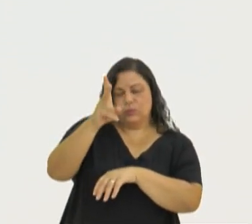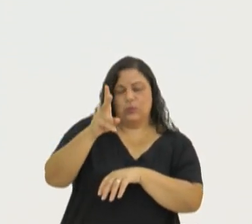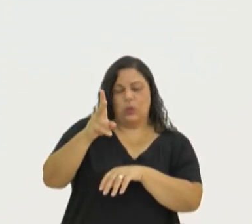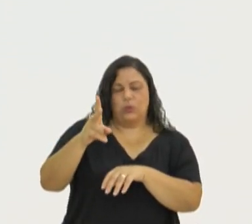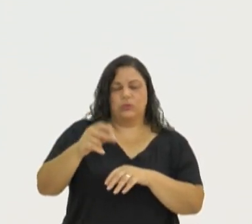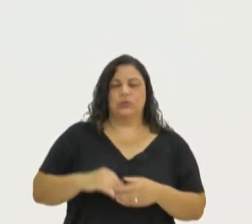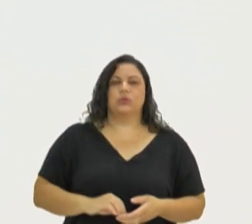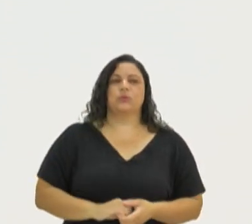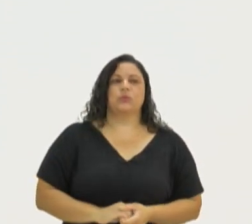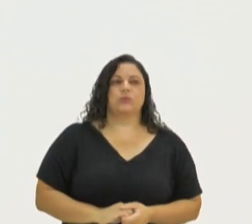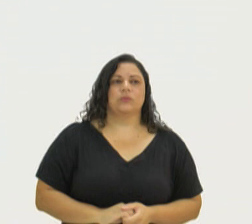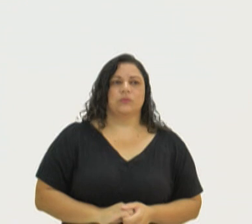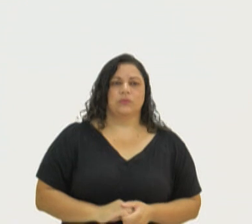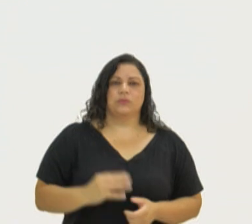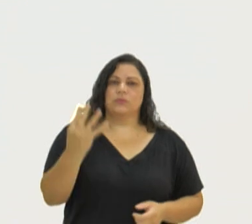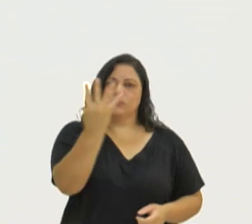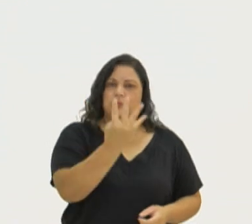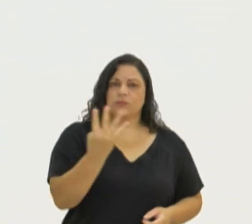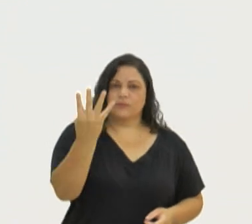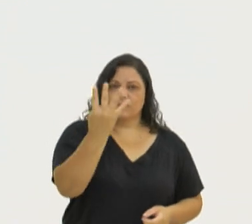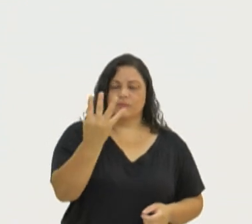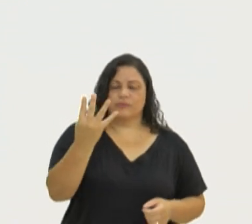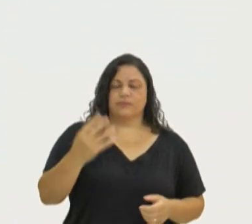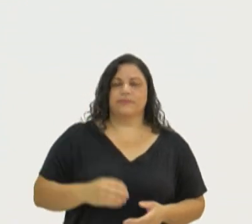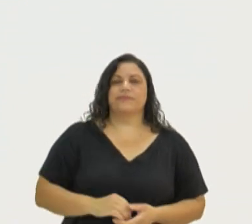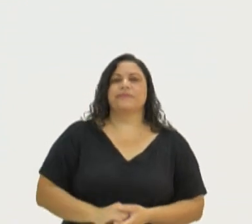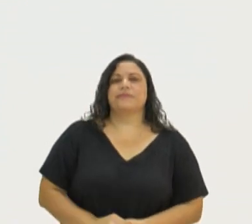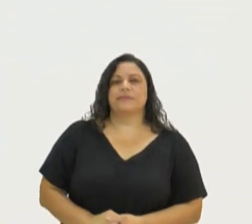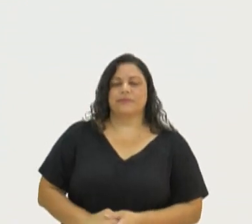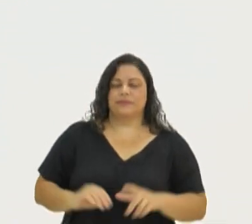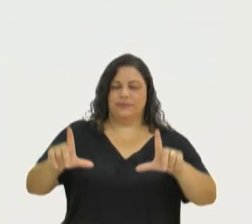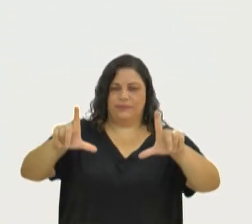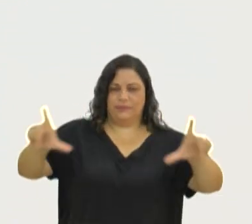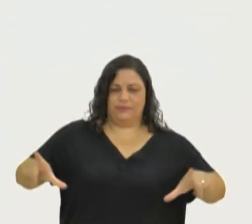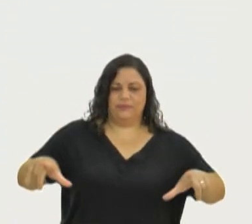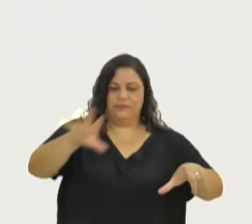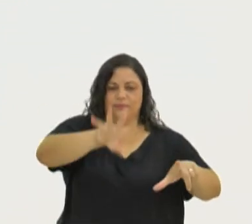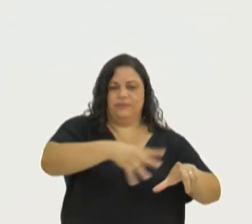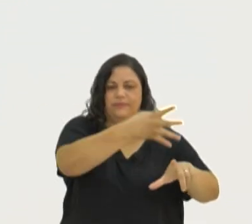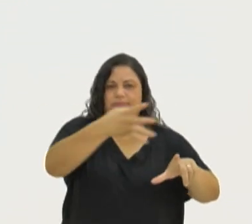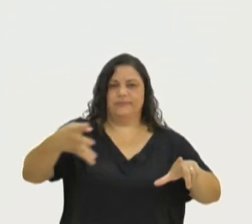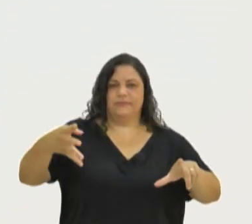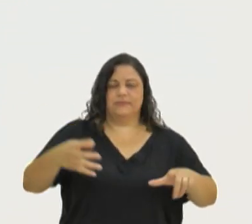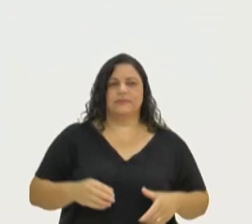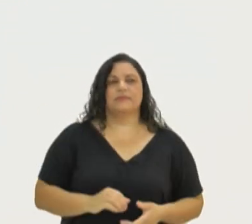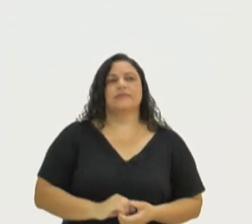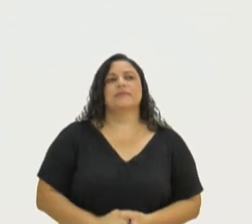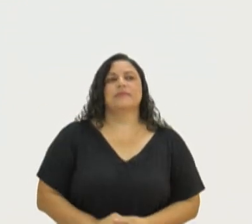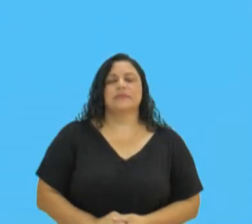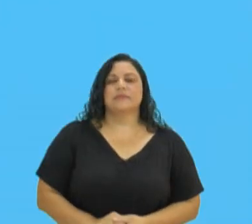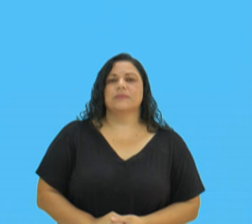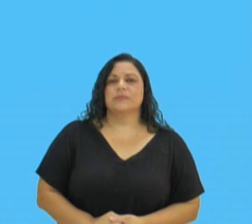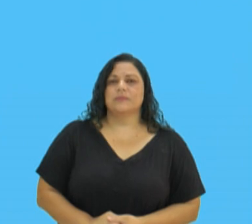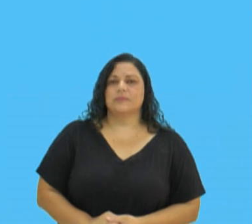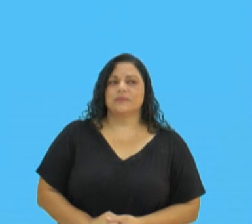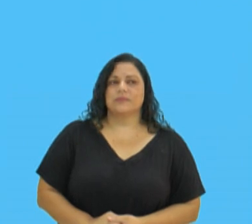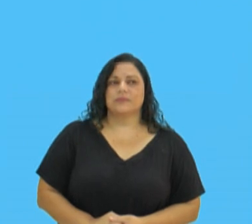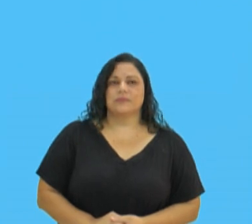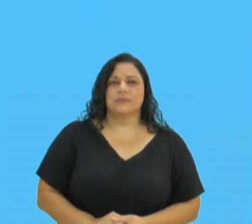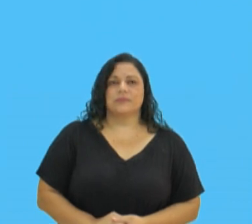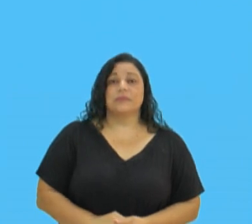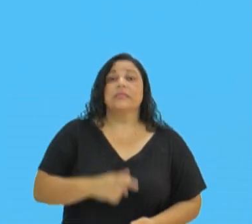meio, principalmente nessas quatro casas aqui centrais. Então, essas são as casas mais importantes do jogo. Agora, vamos para o